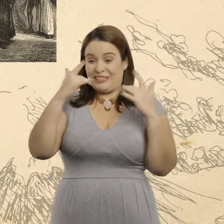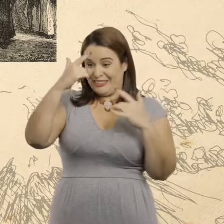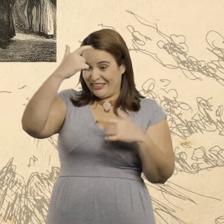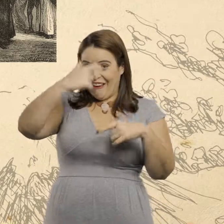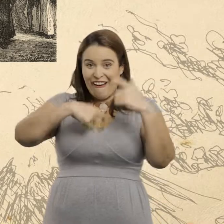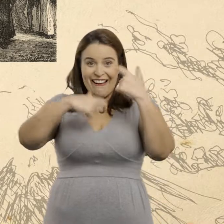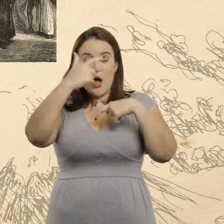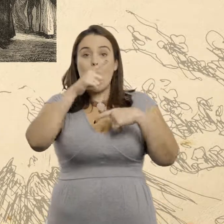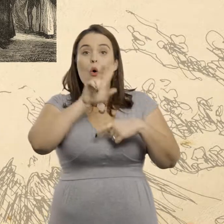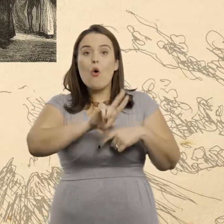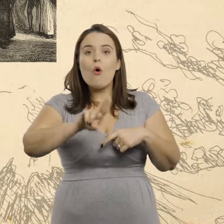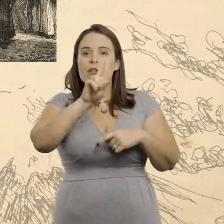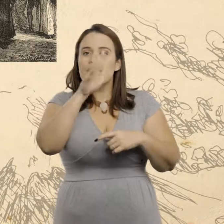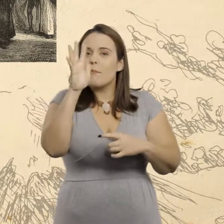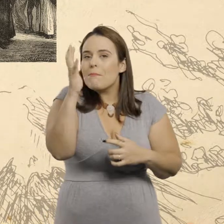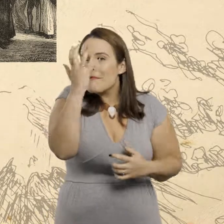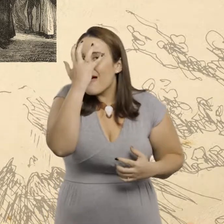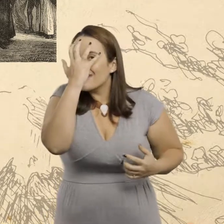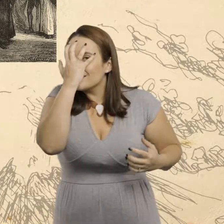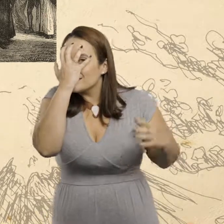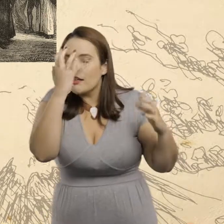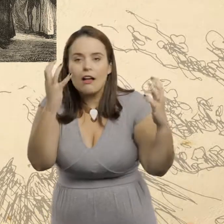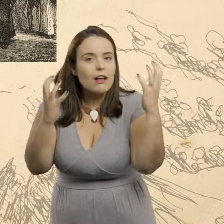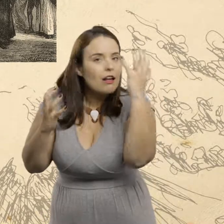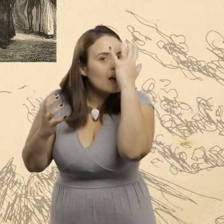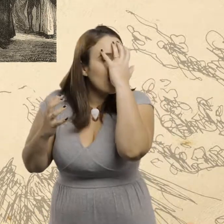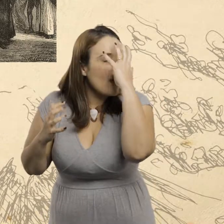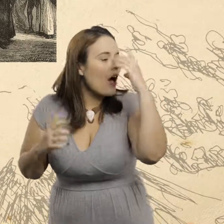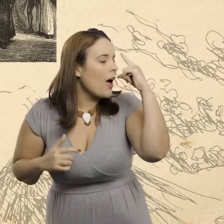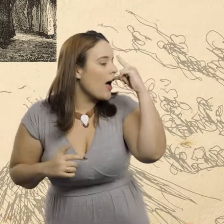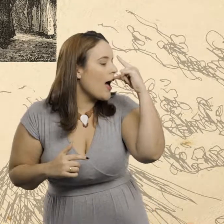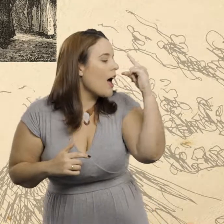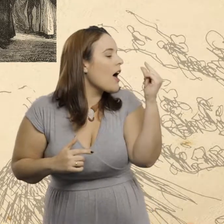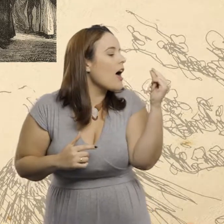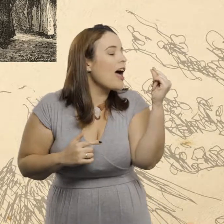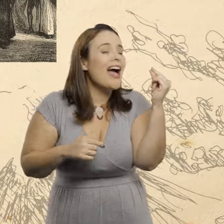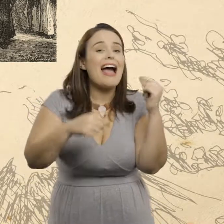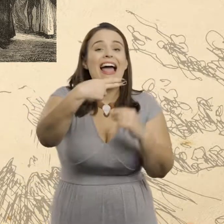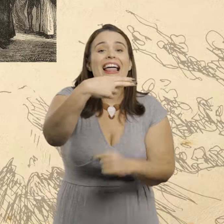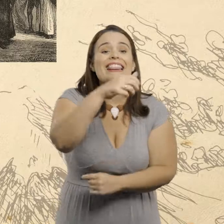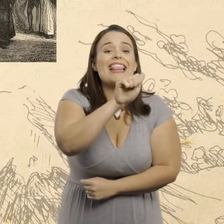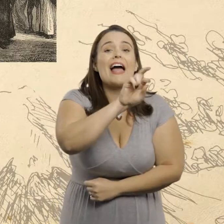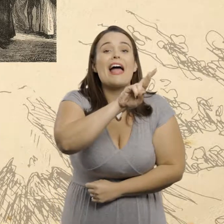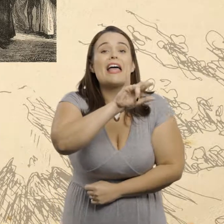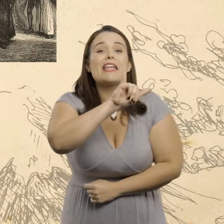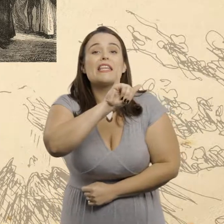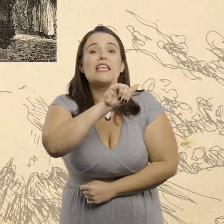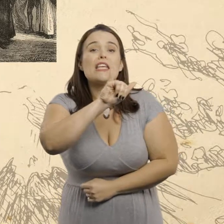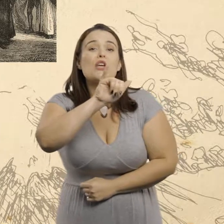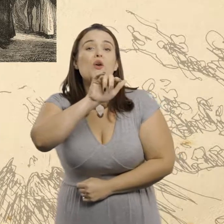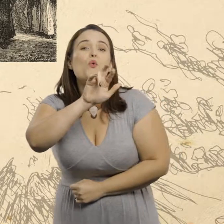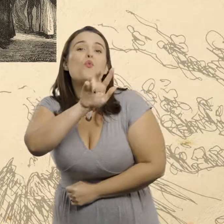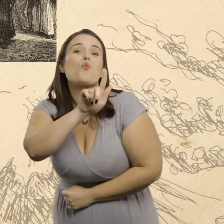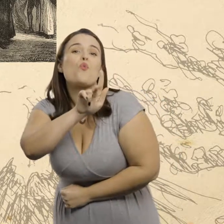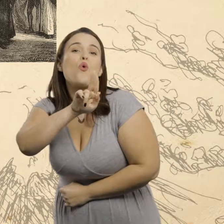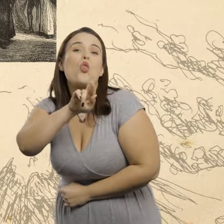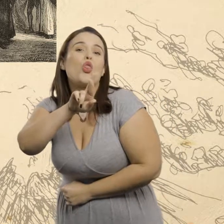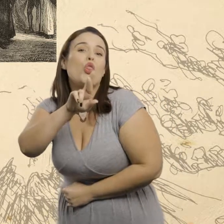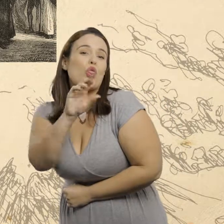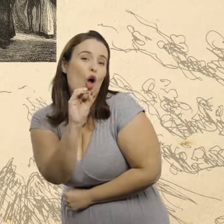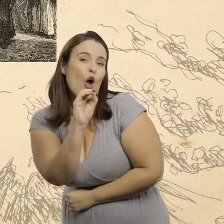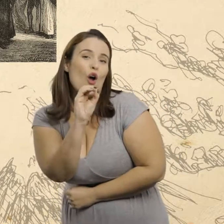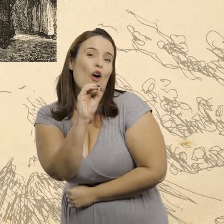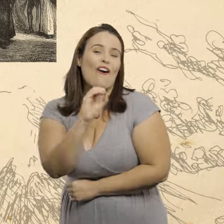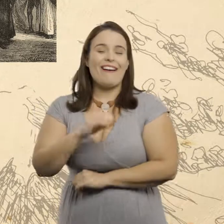Os personagens da pirâmide humana usavam máscaras para ficar com os narizes grandes. Eles se chamavam narigões